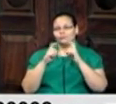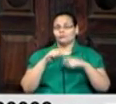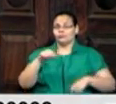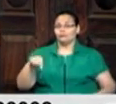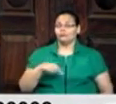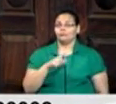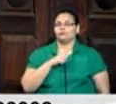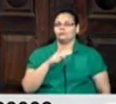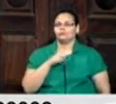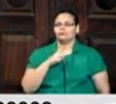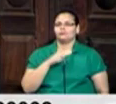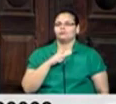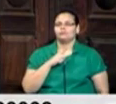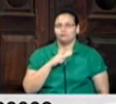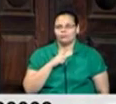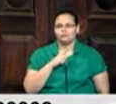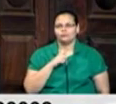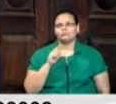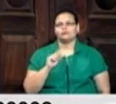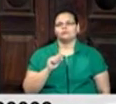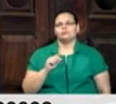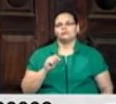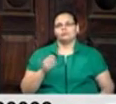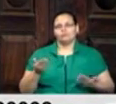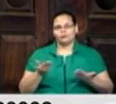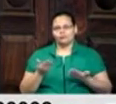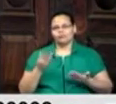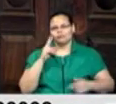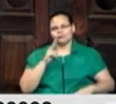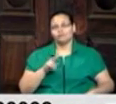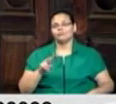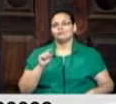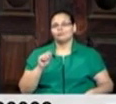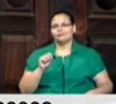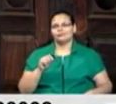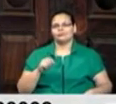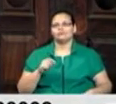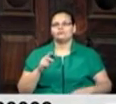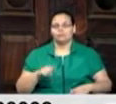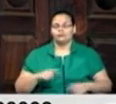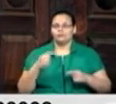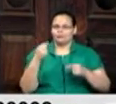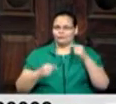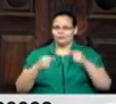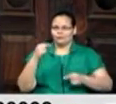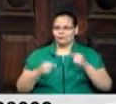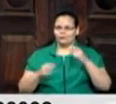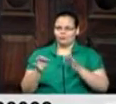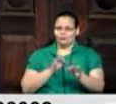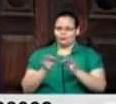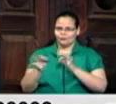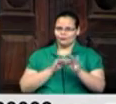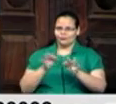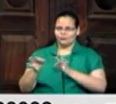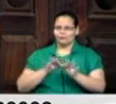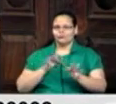Nós estamos diante, senhores deputados, de uma conduta política, de um projeto de